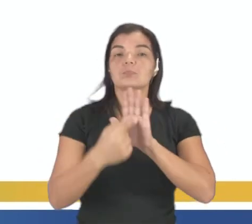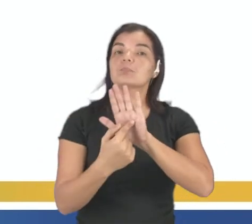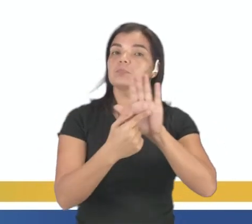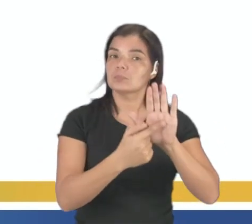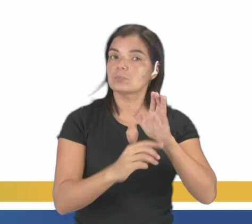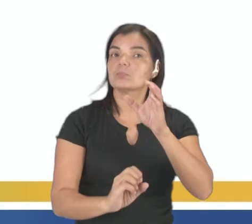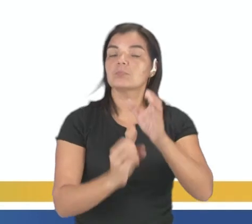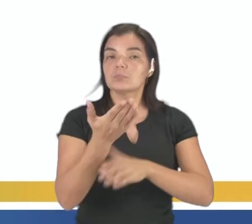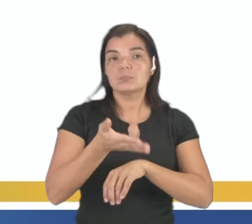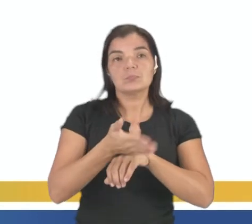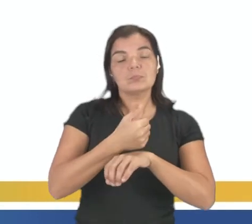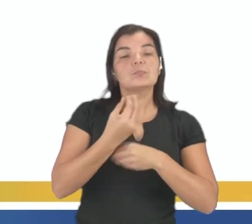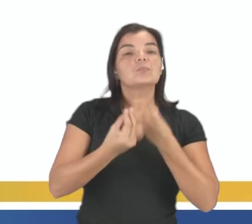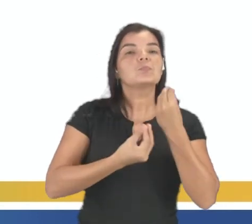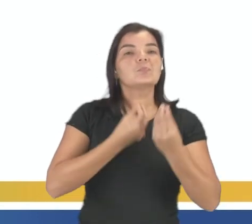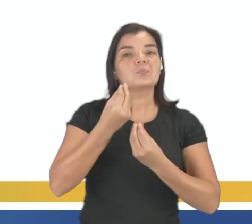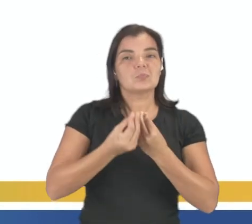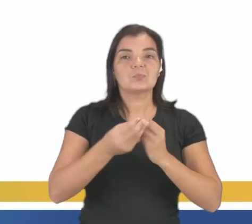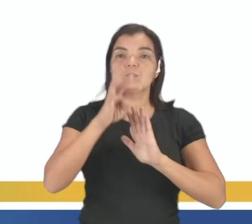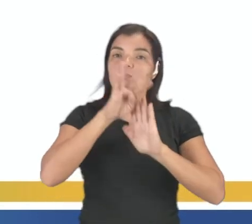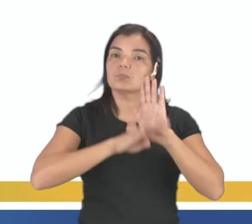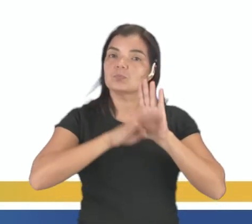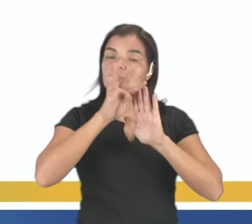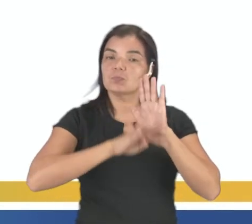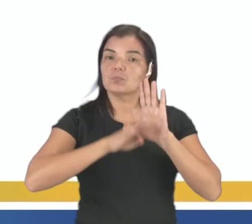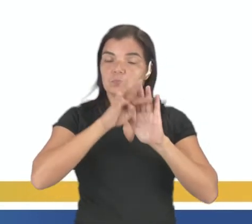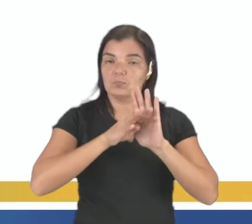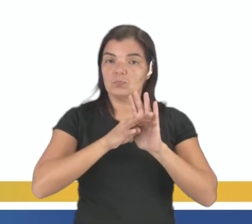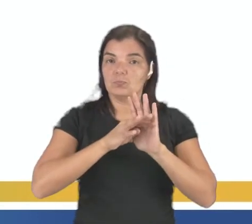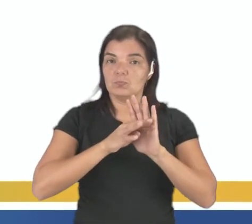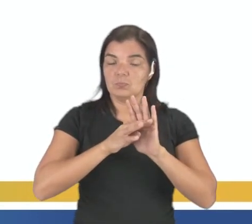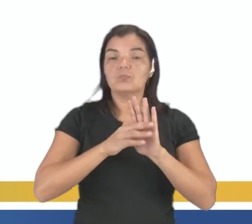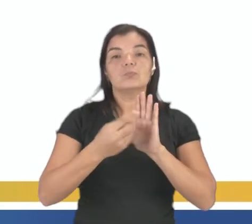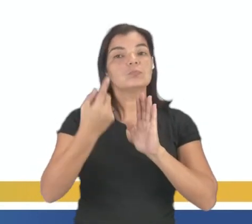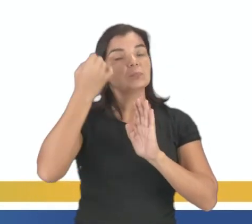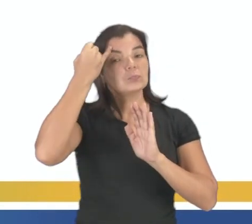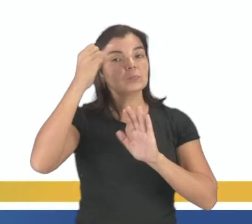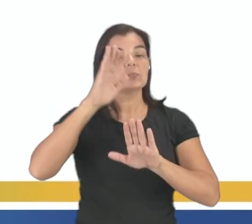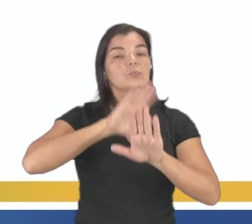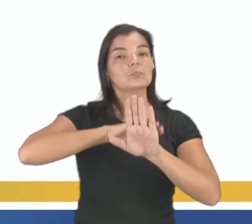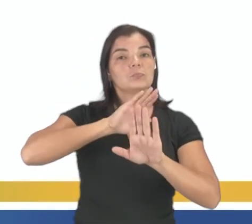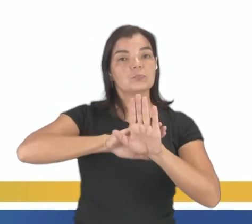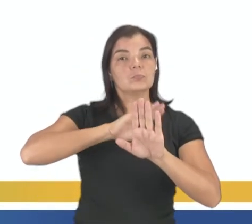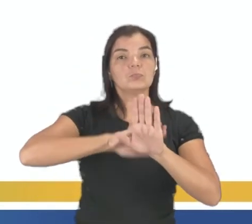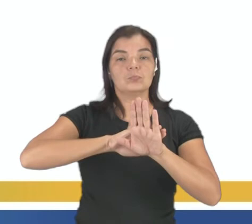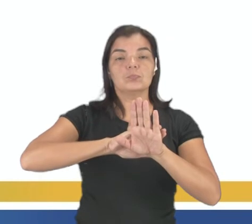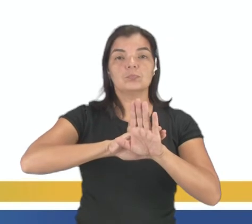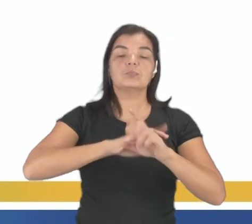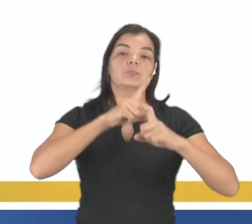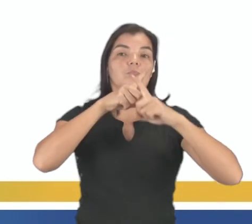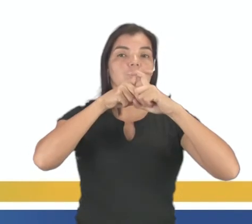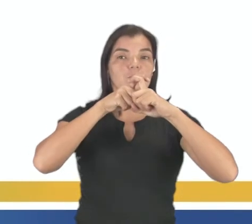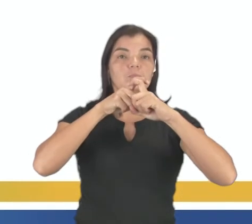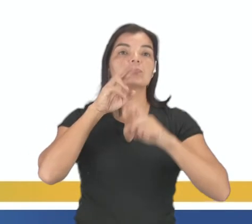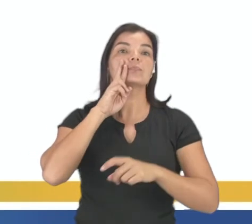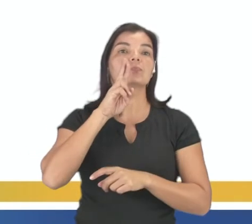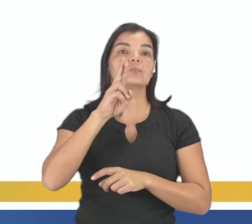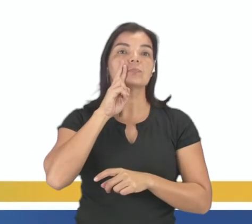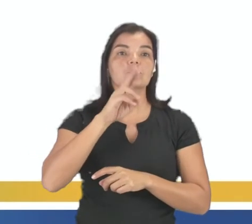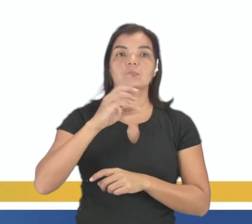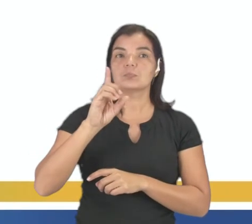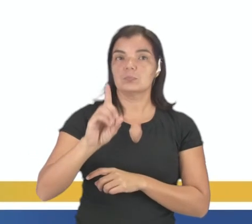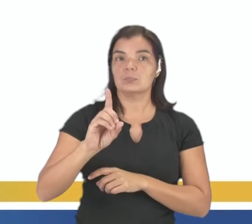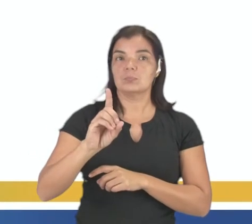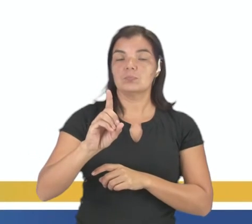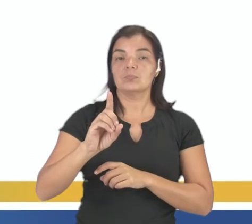os acontecimentos recentes e como o texto está falando sobre a ideologia nazista, a alternativa correta seria a alternativa